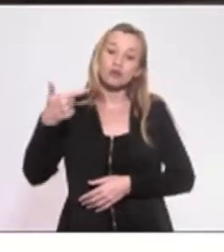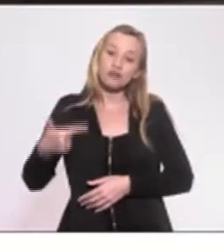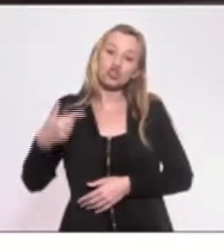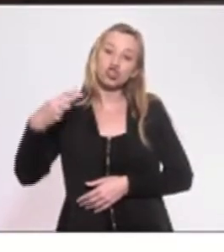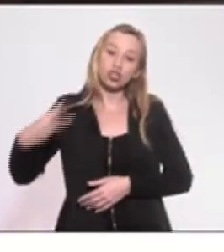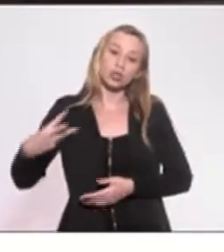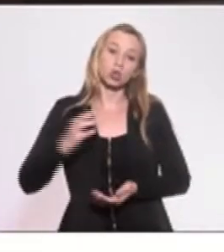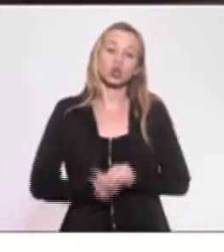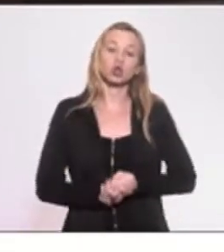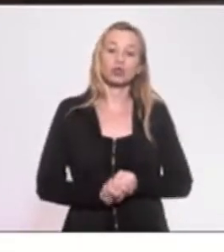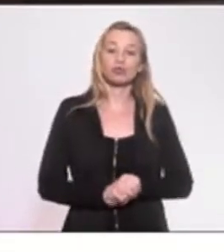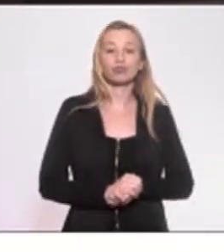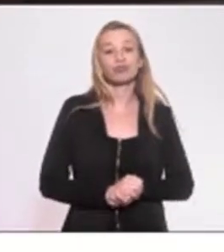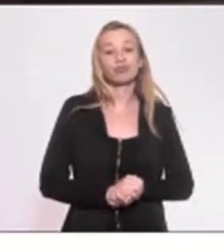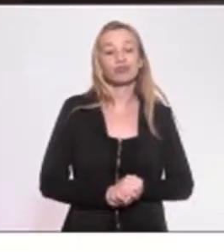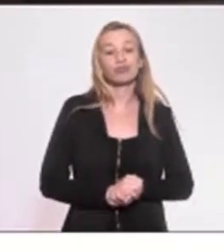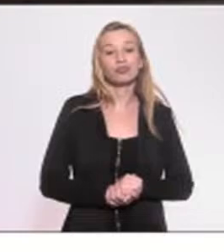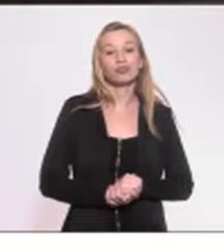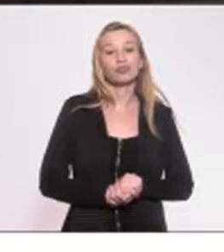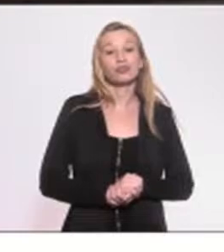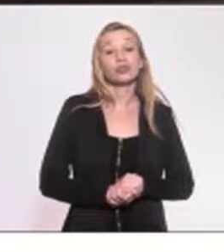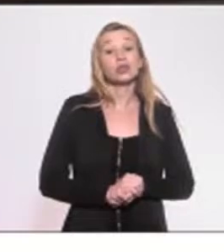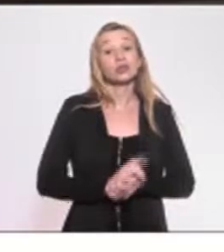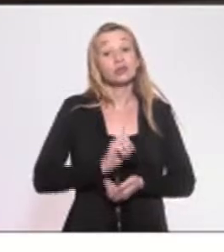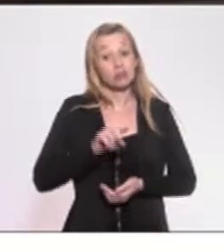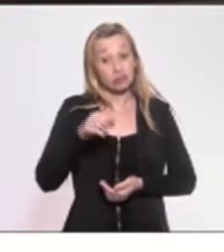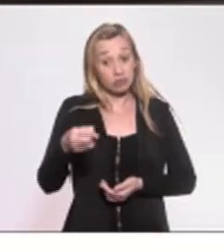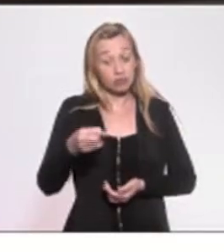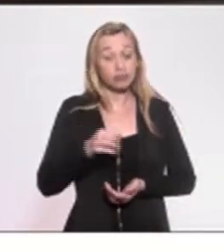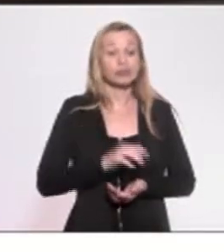2023. E que, a partir daí,